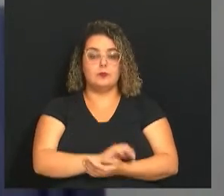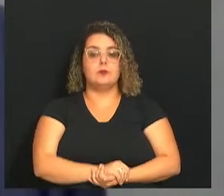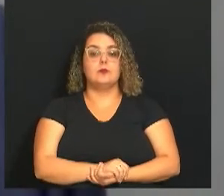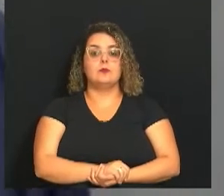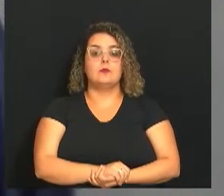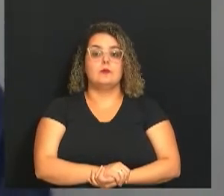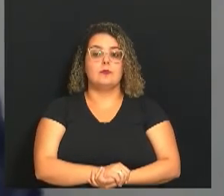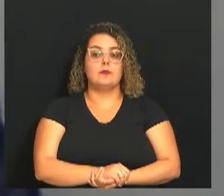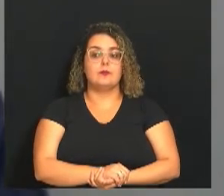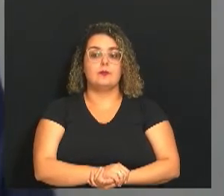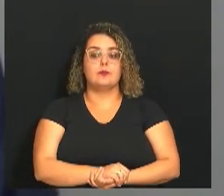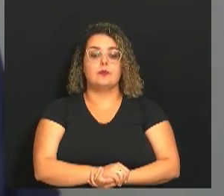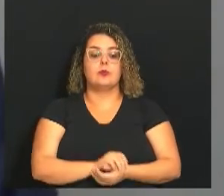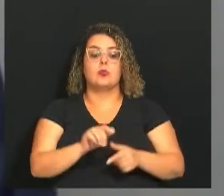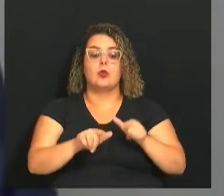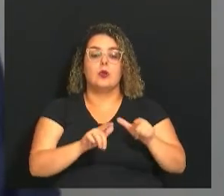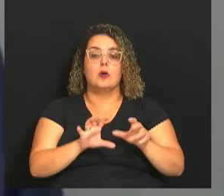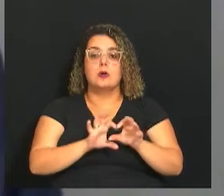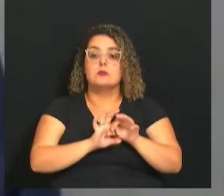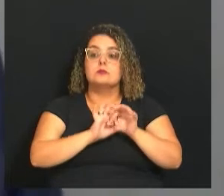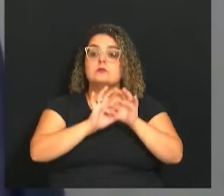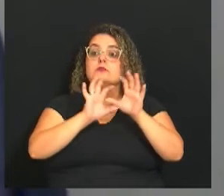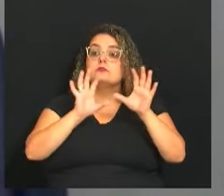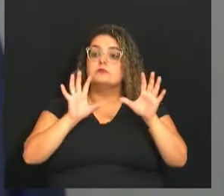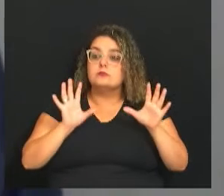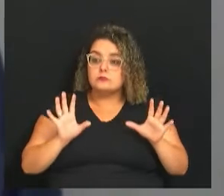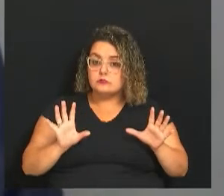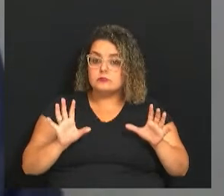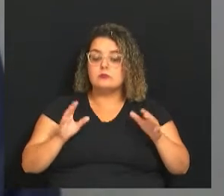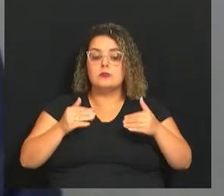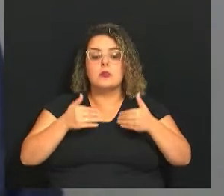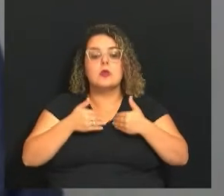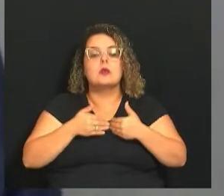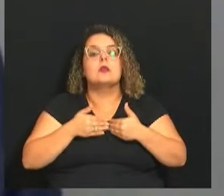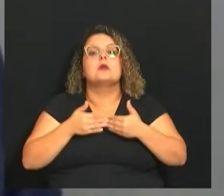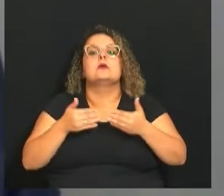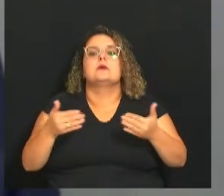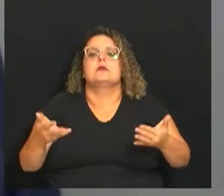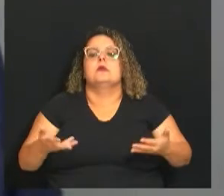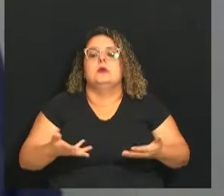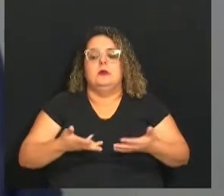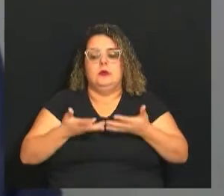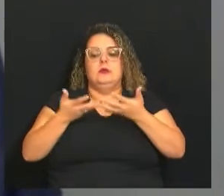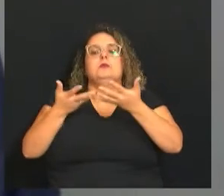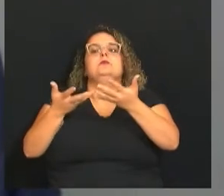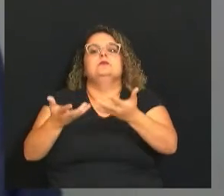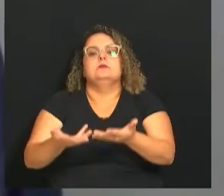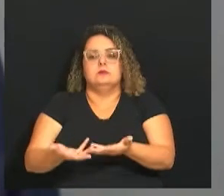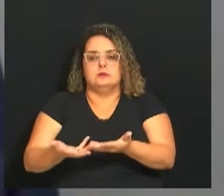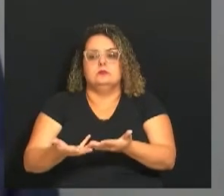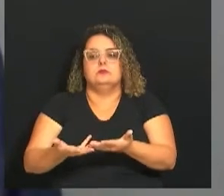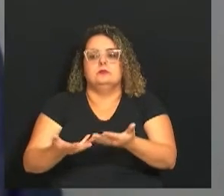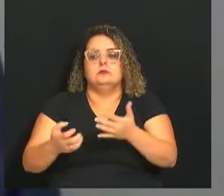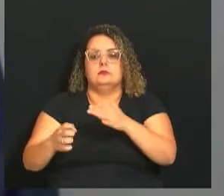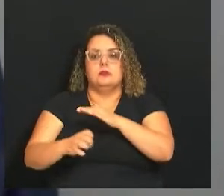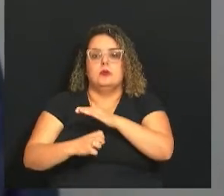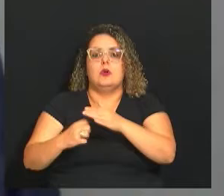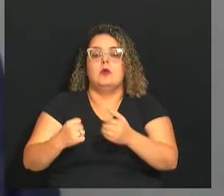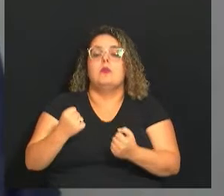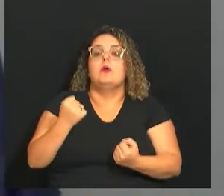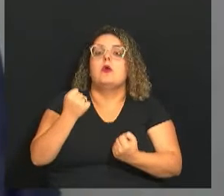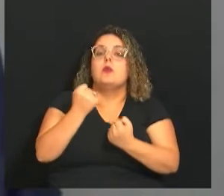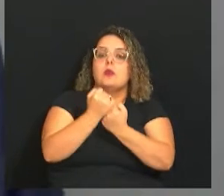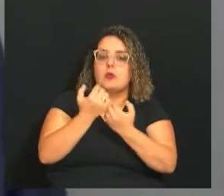uma liberdade dentro da empresa para se abrir e realmente poder considerar a empresa como um apoio na